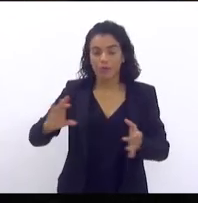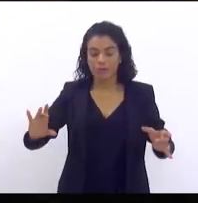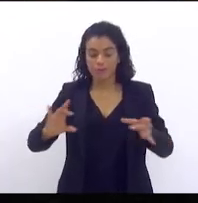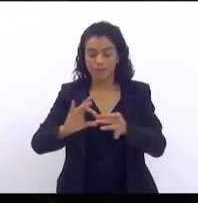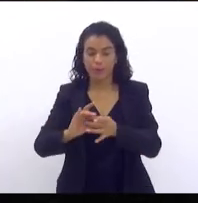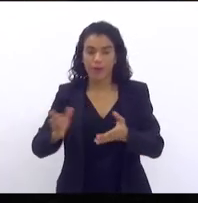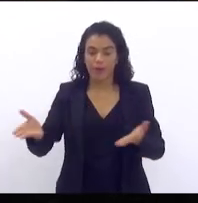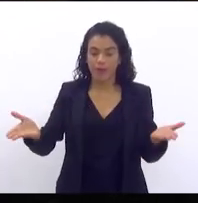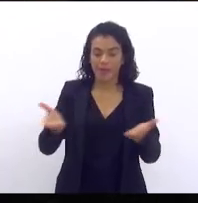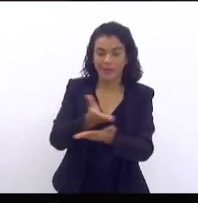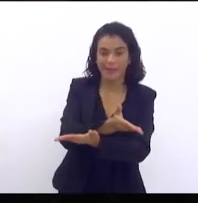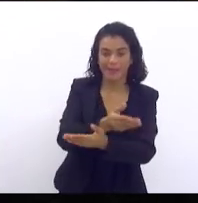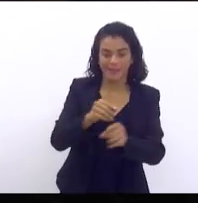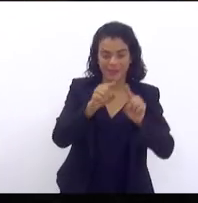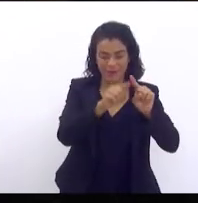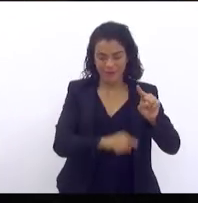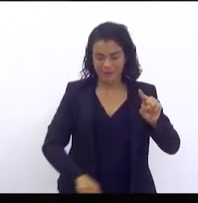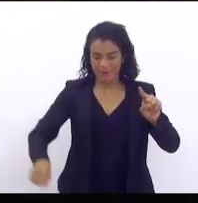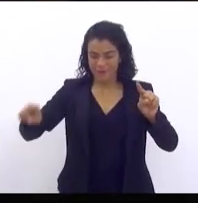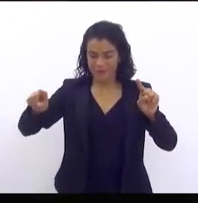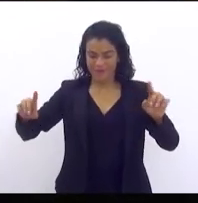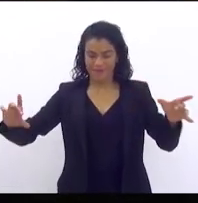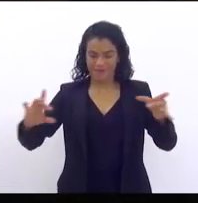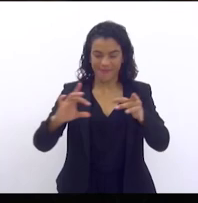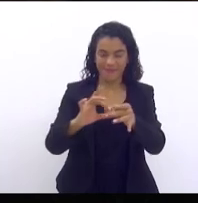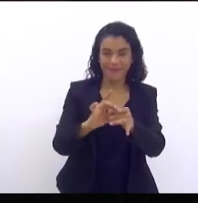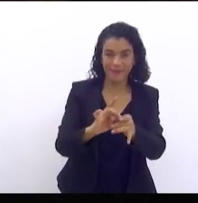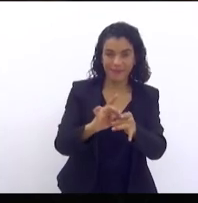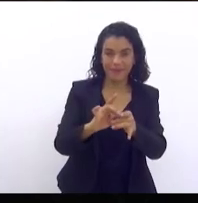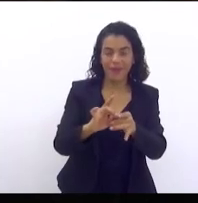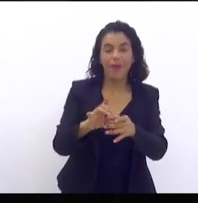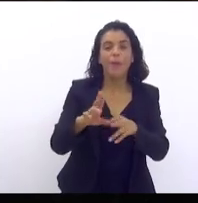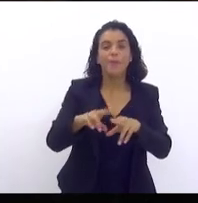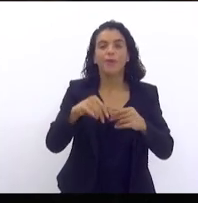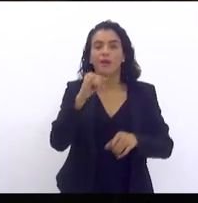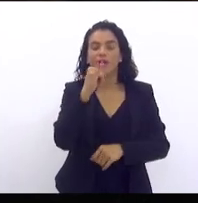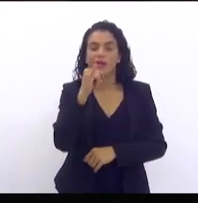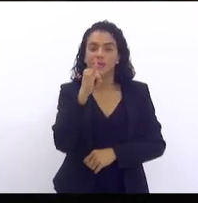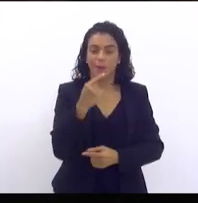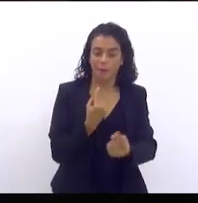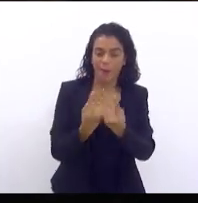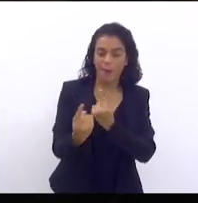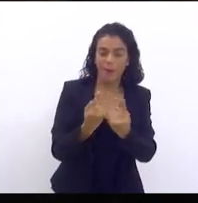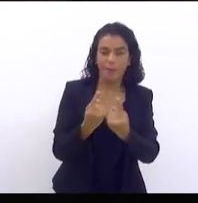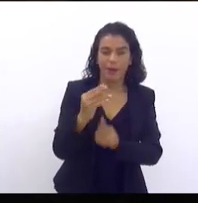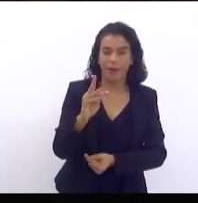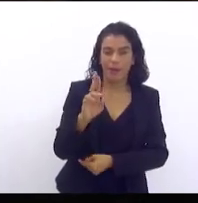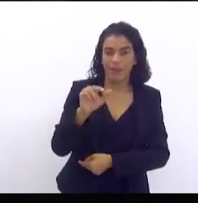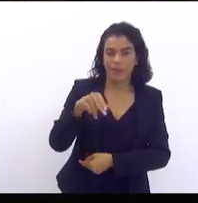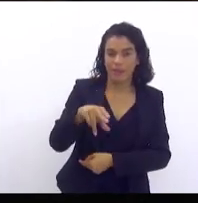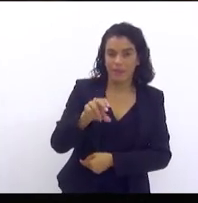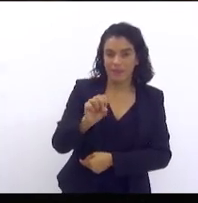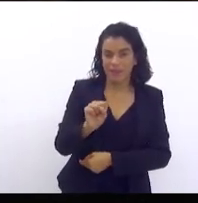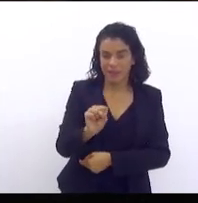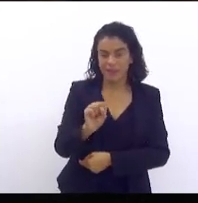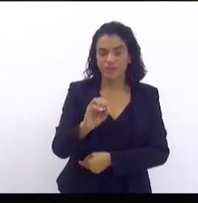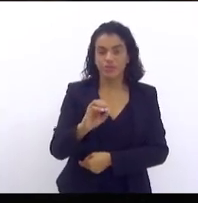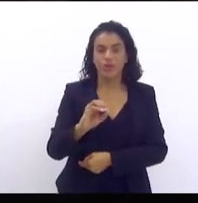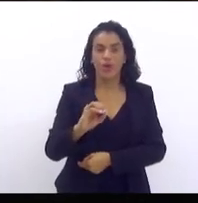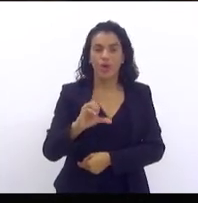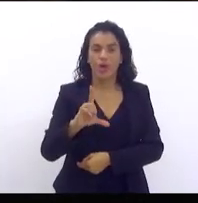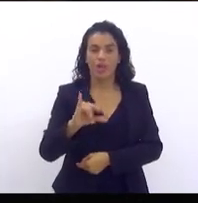integrações transversais. E o sentido da Transolímpica com o BRT exatamente é fazer